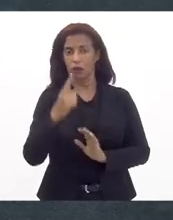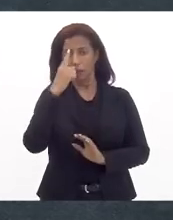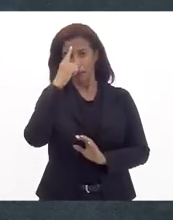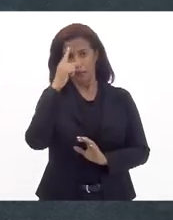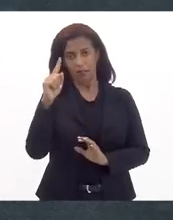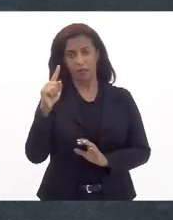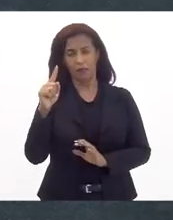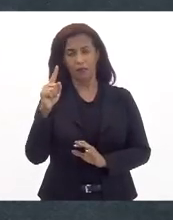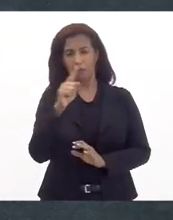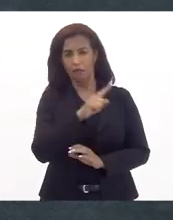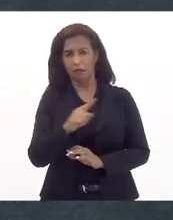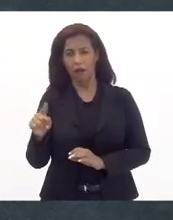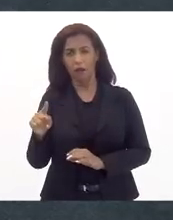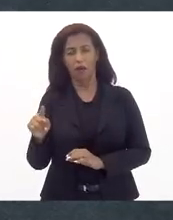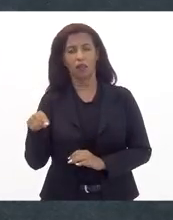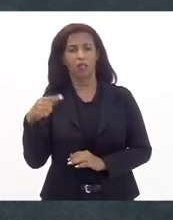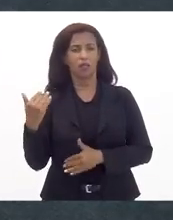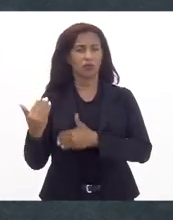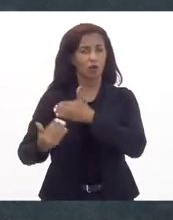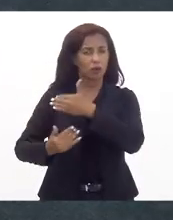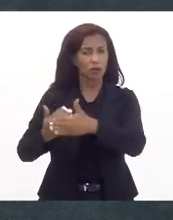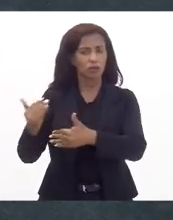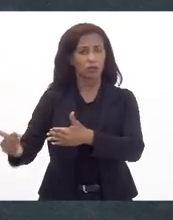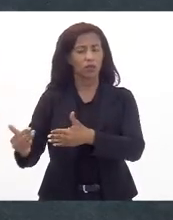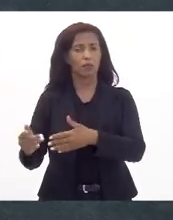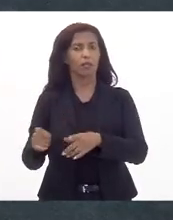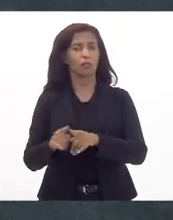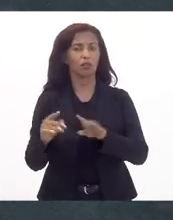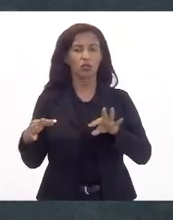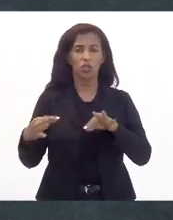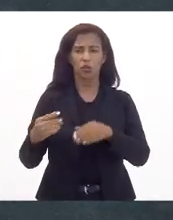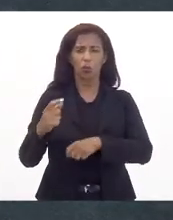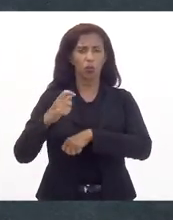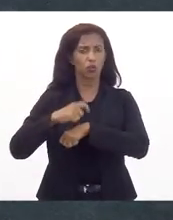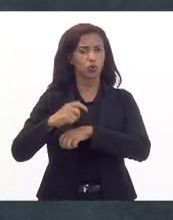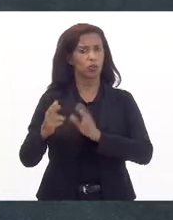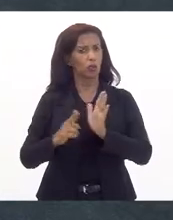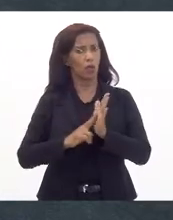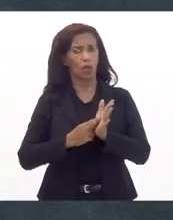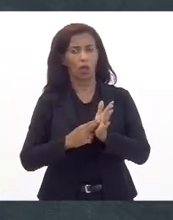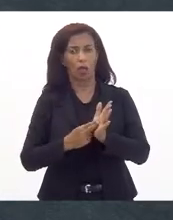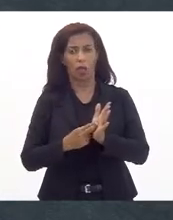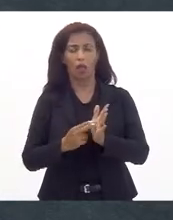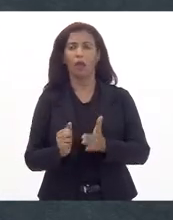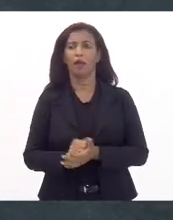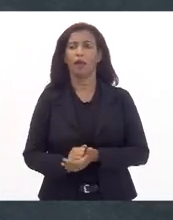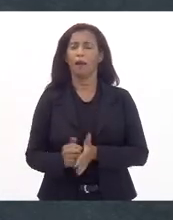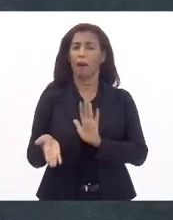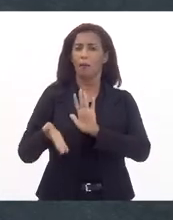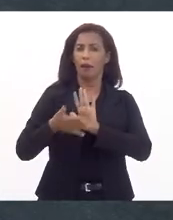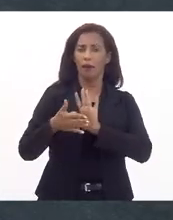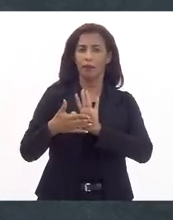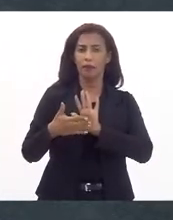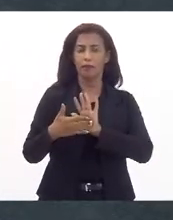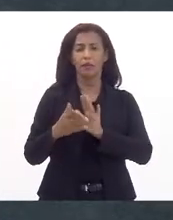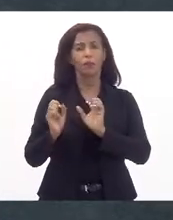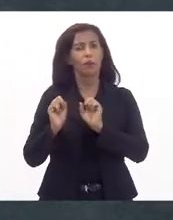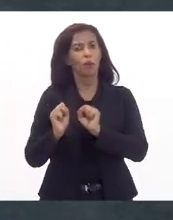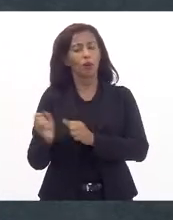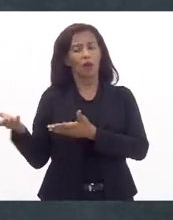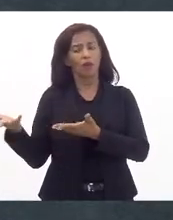que na semana que vem já ultrapassado inclusive todos os prazos regimentais para apreciação de pareceres